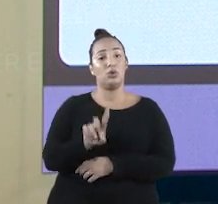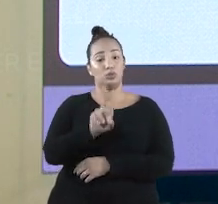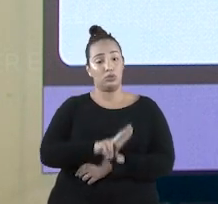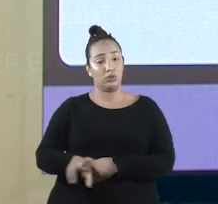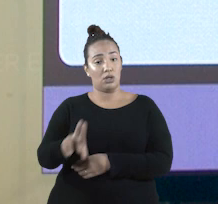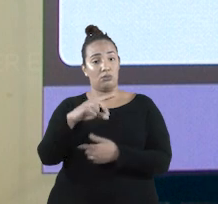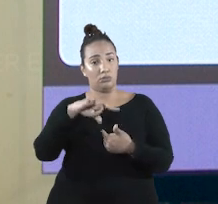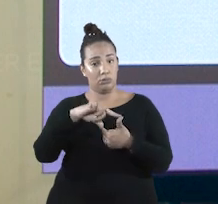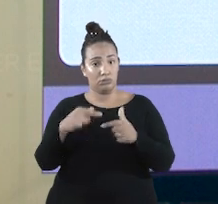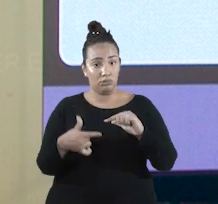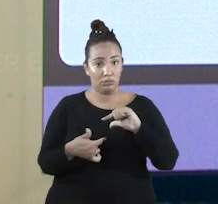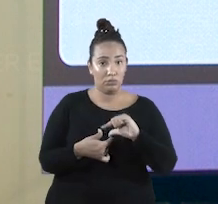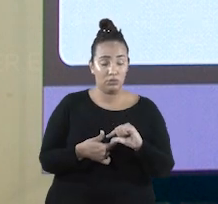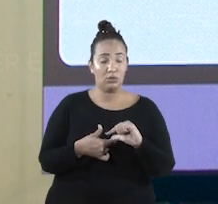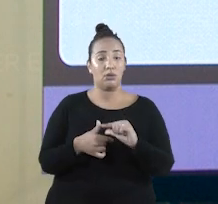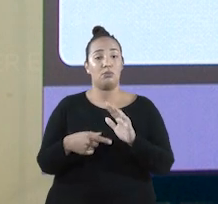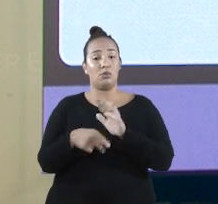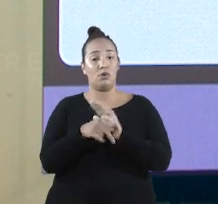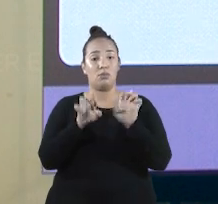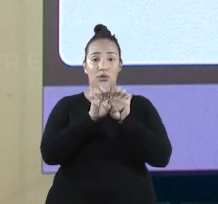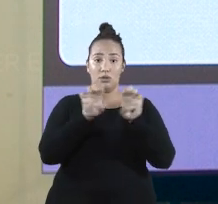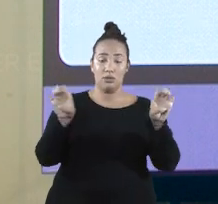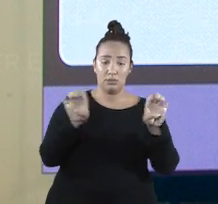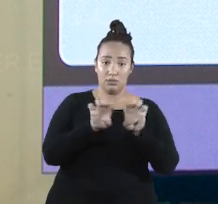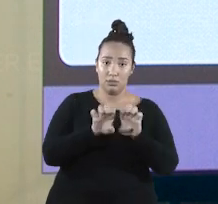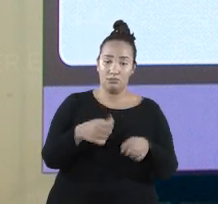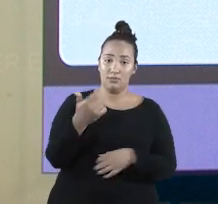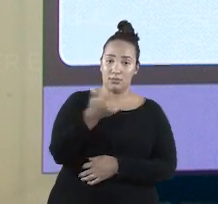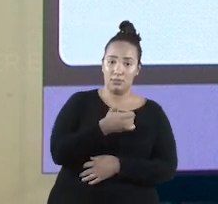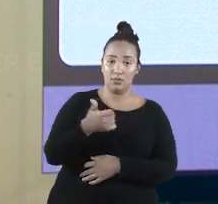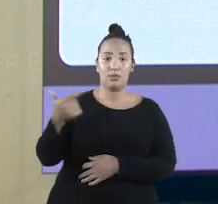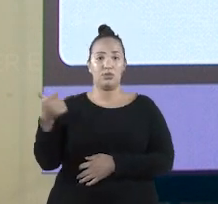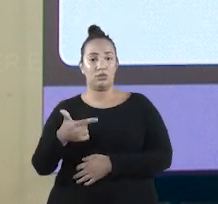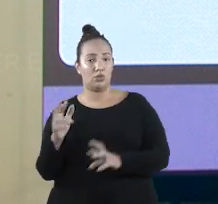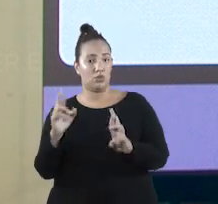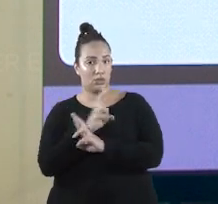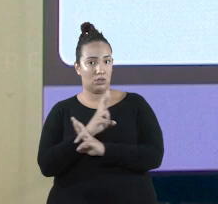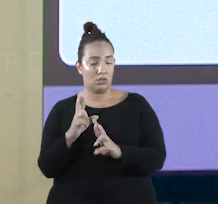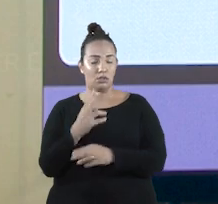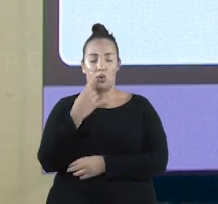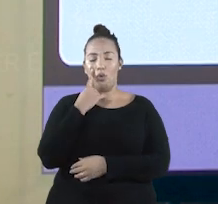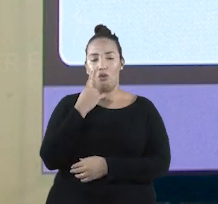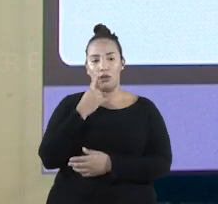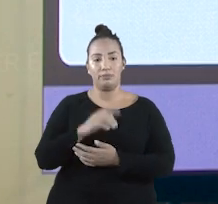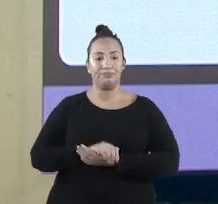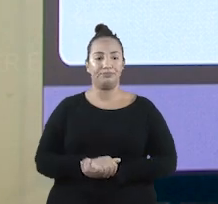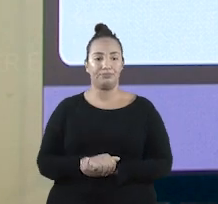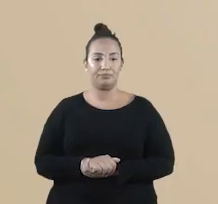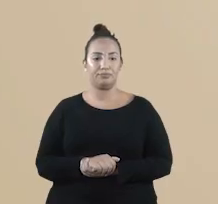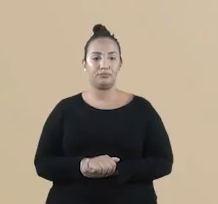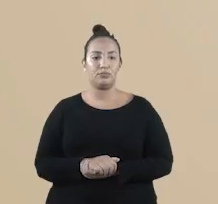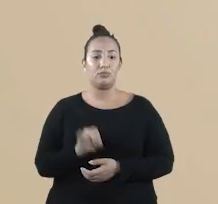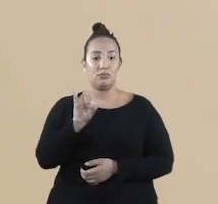manipularmos algebricamente as expressões da primeira e da segunda relação. Acompanhe